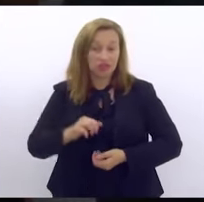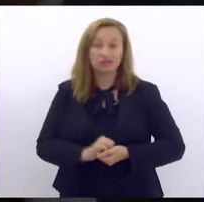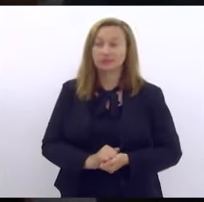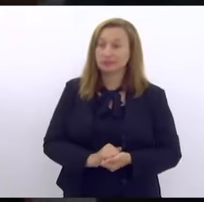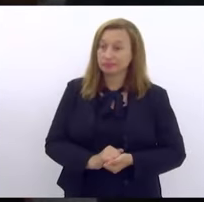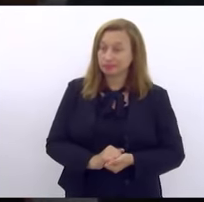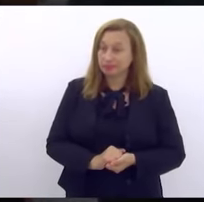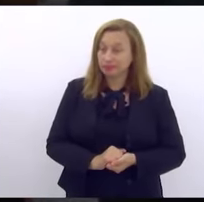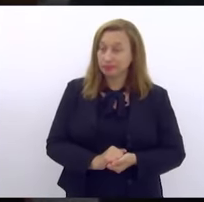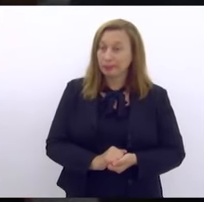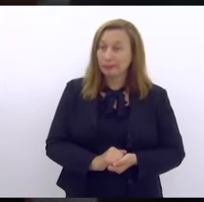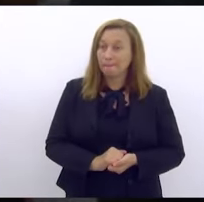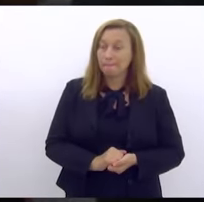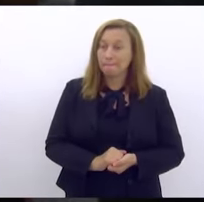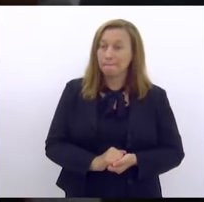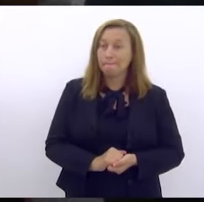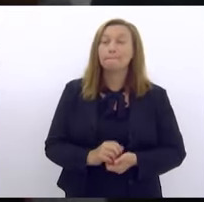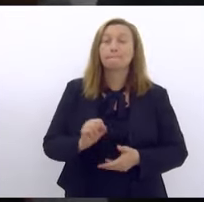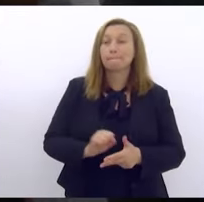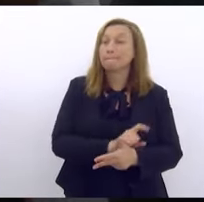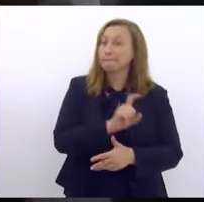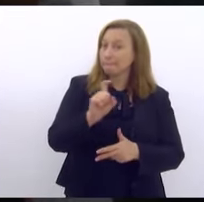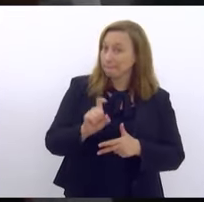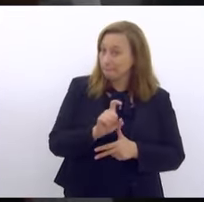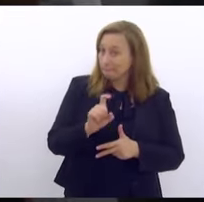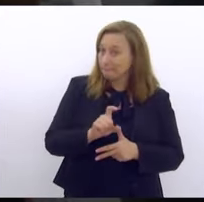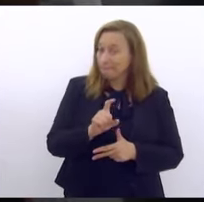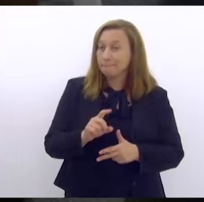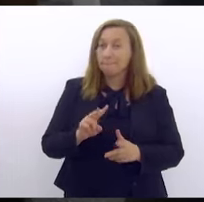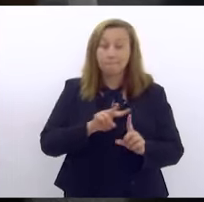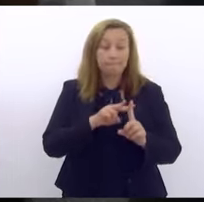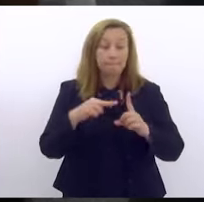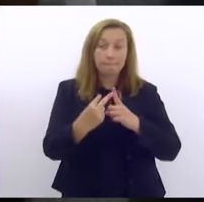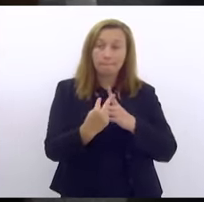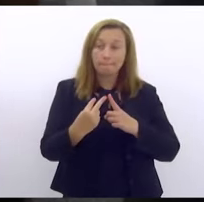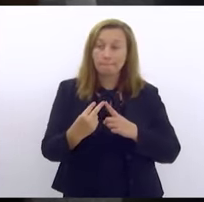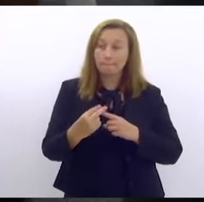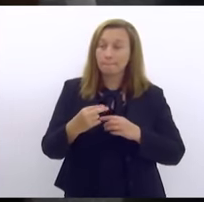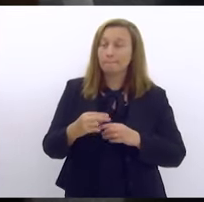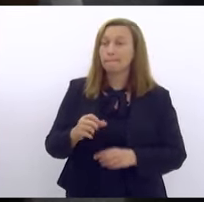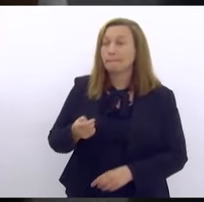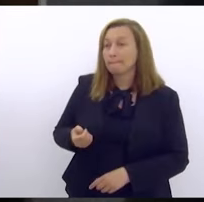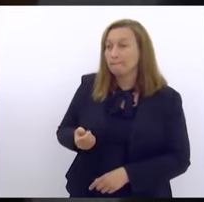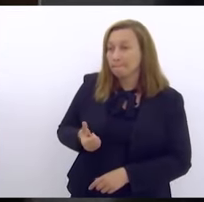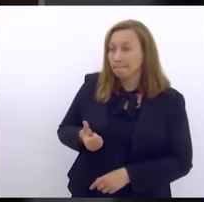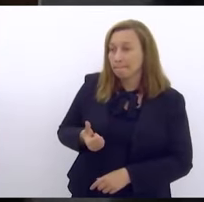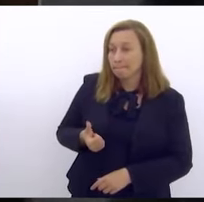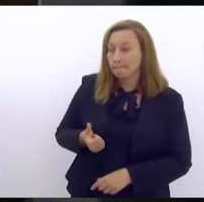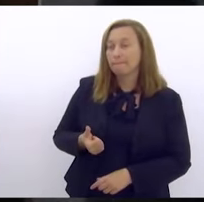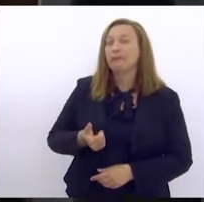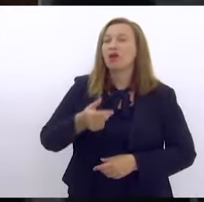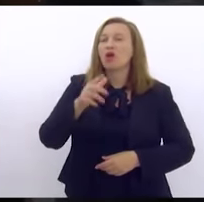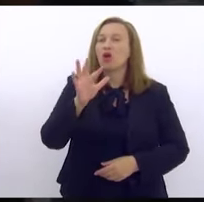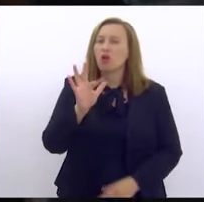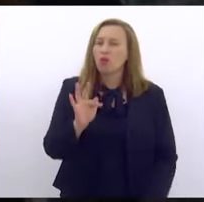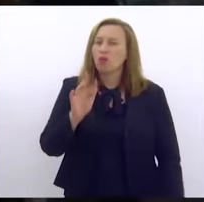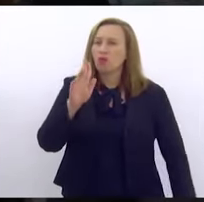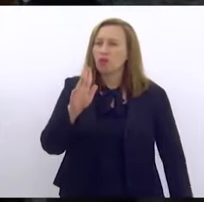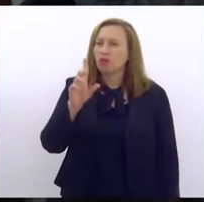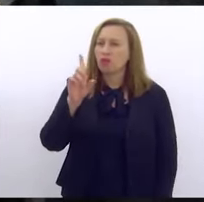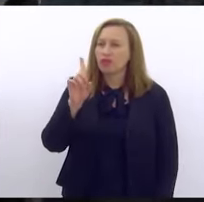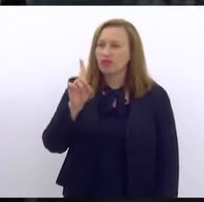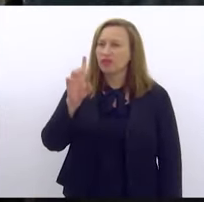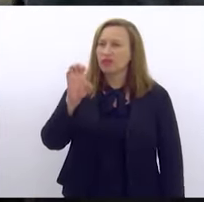21/2023 da autoria do Poder Executivo, que visa o abono Fundeb aos profissionais da educação em nosso